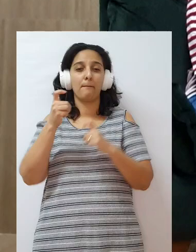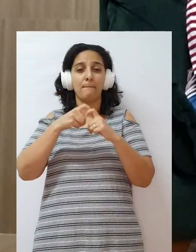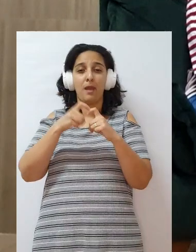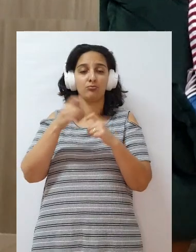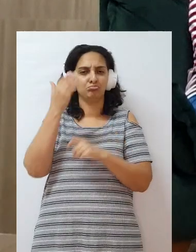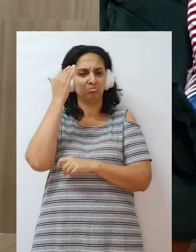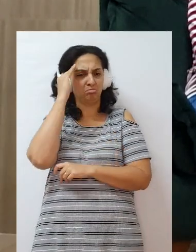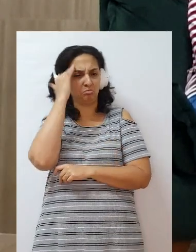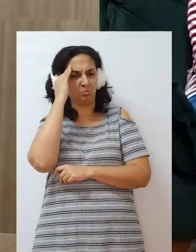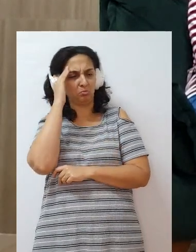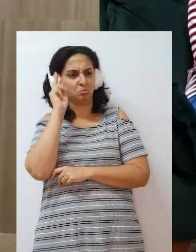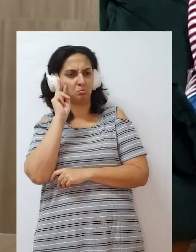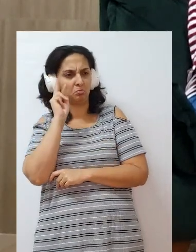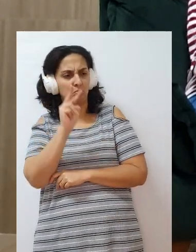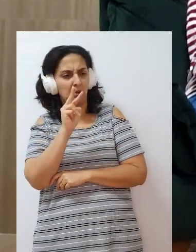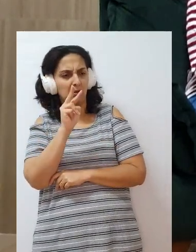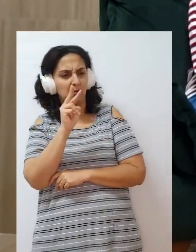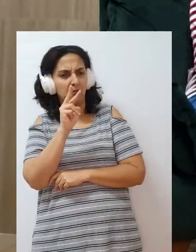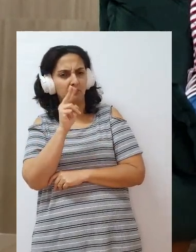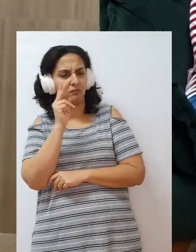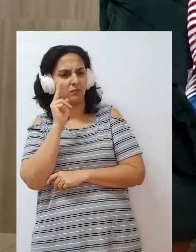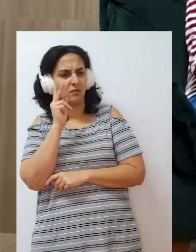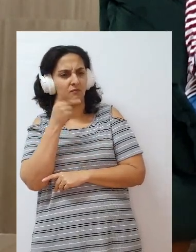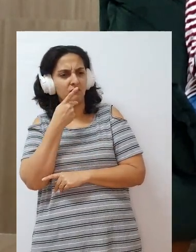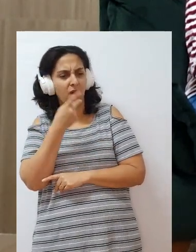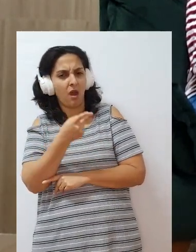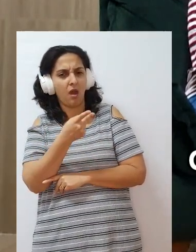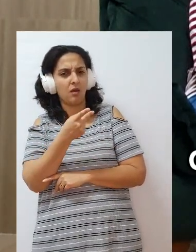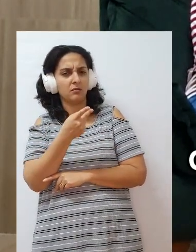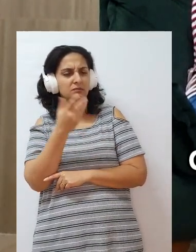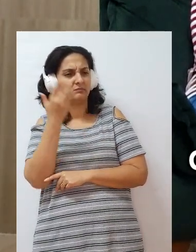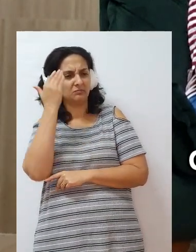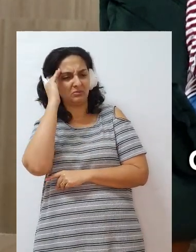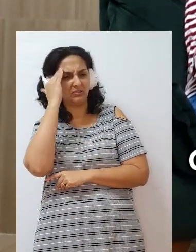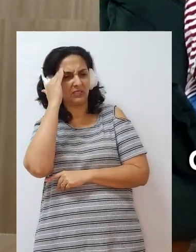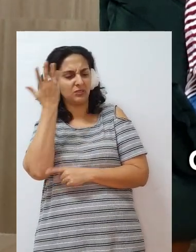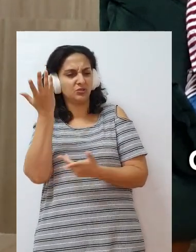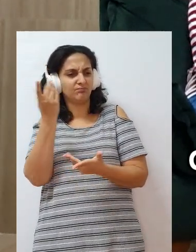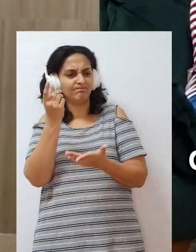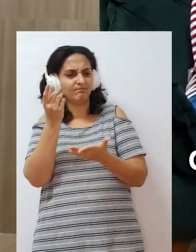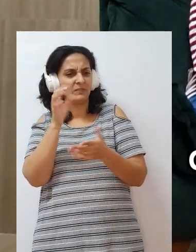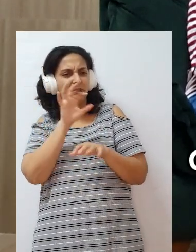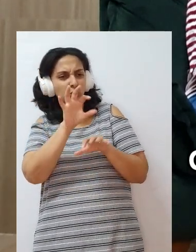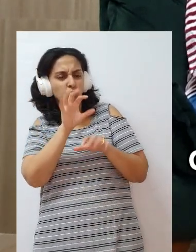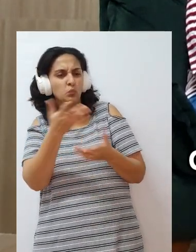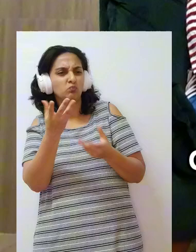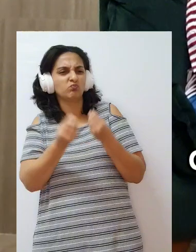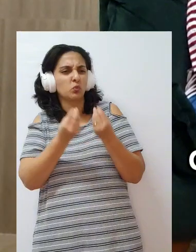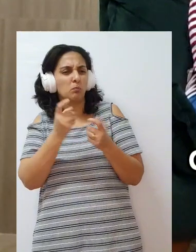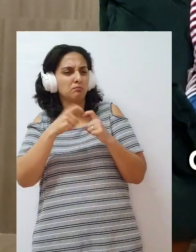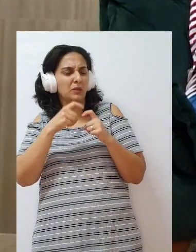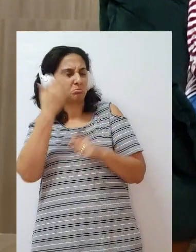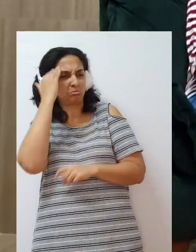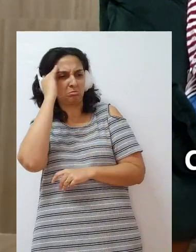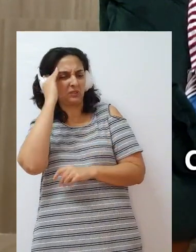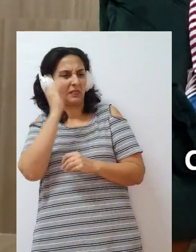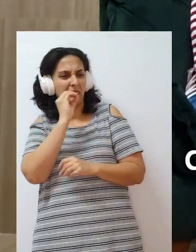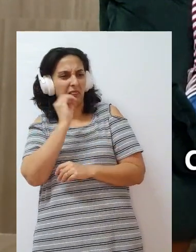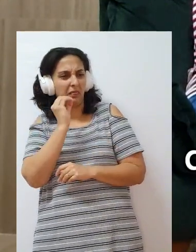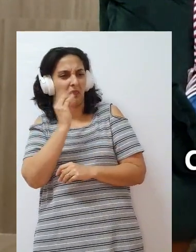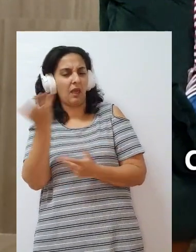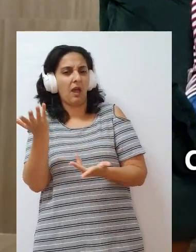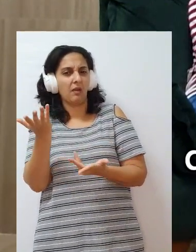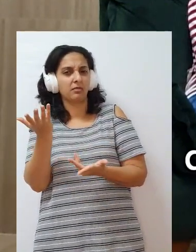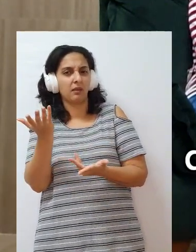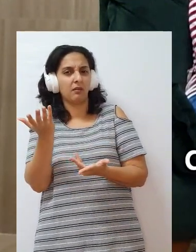o que o paciente está falando, de sinais e sintomas, de anamnese, histórico familiar, alergia, o que